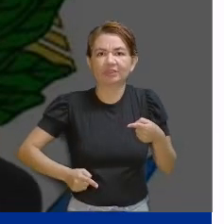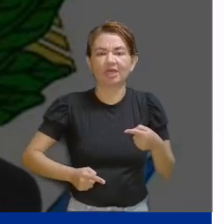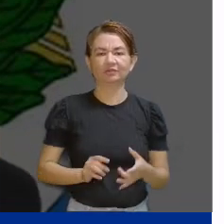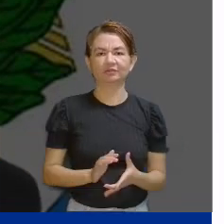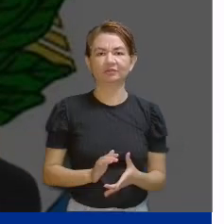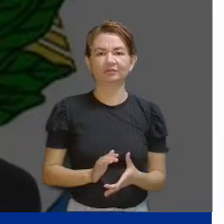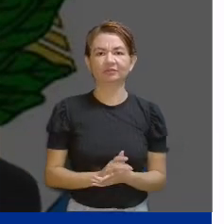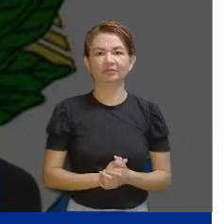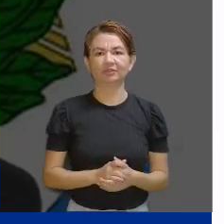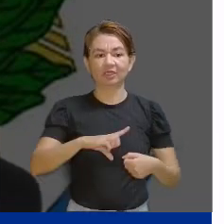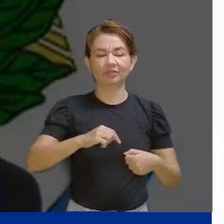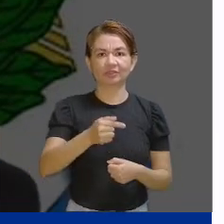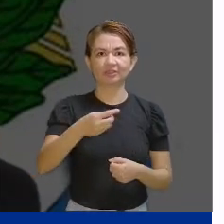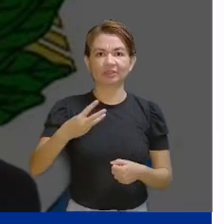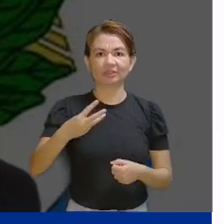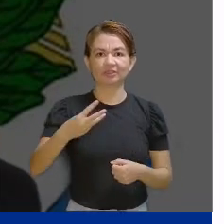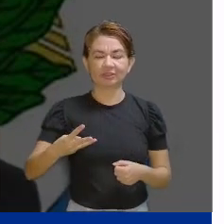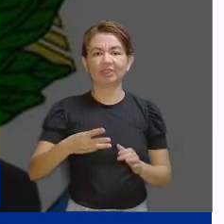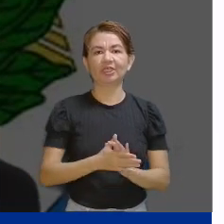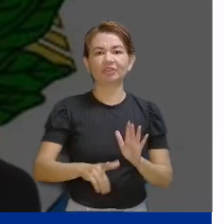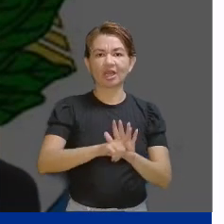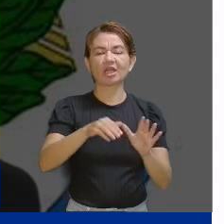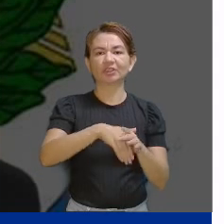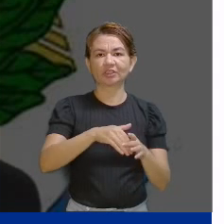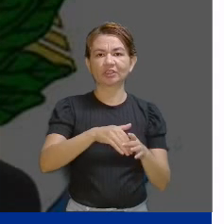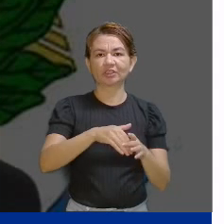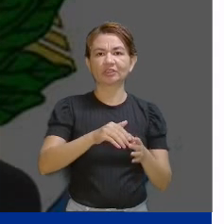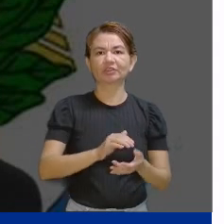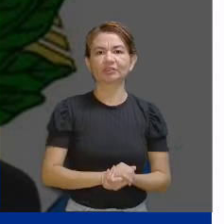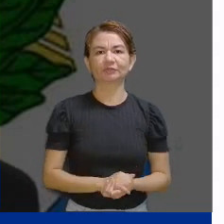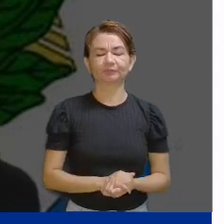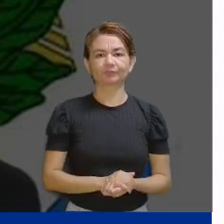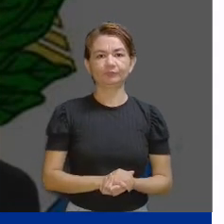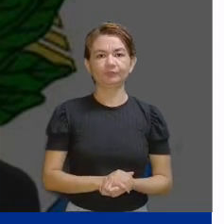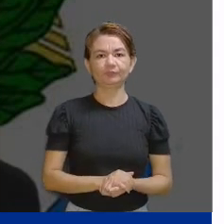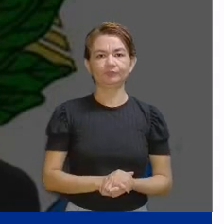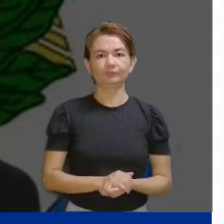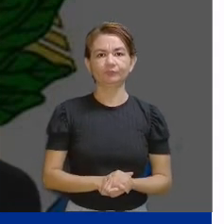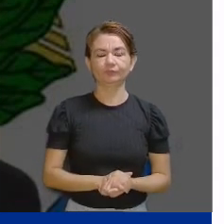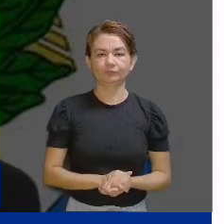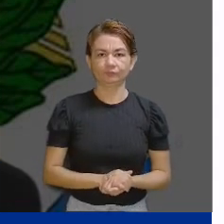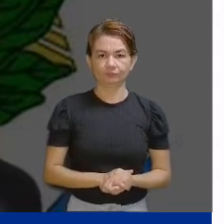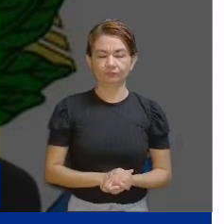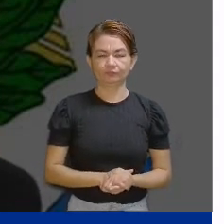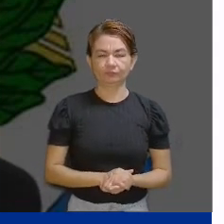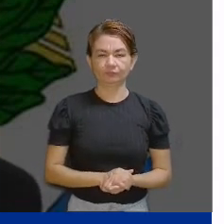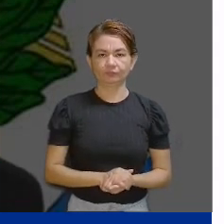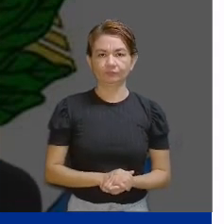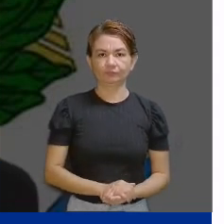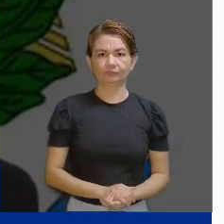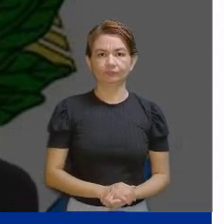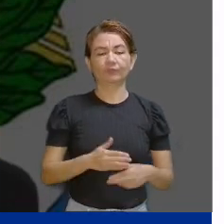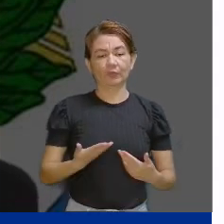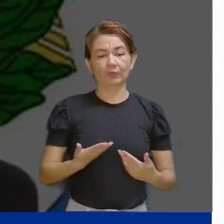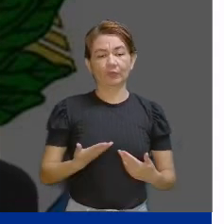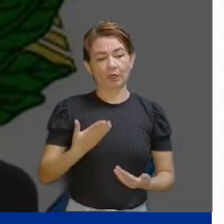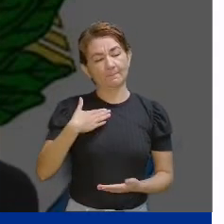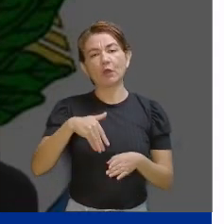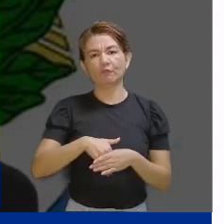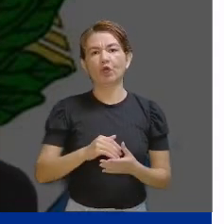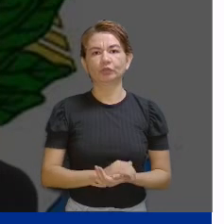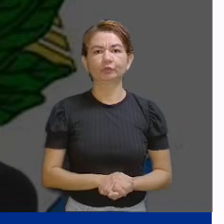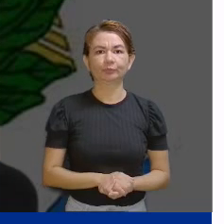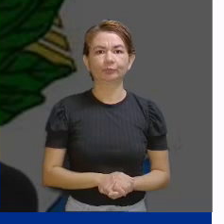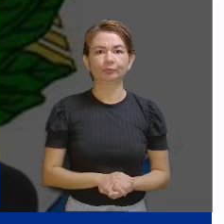6, a linha B, da Lei 9504 de 1997, e é como voto,